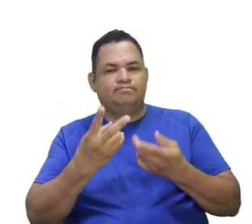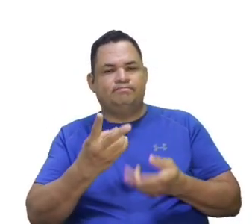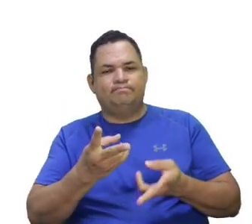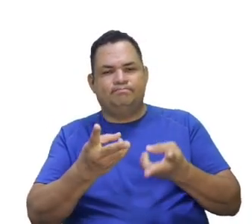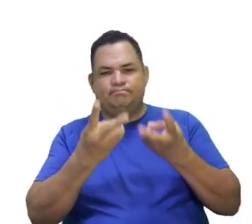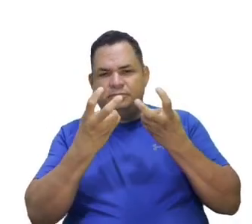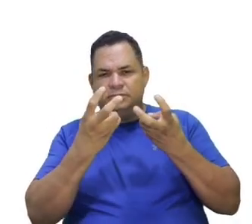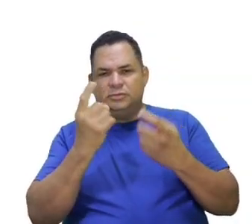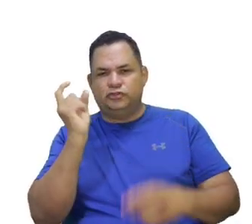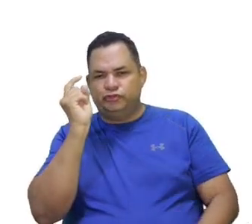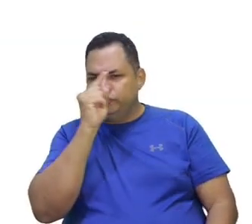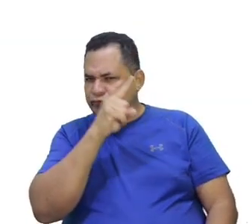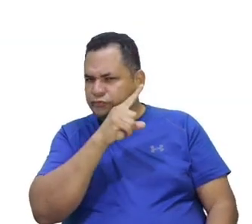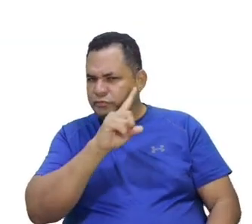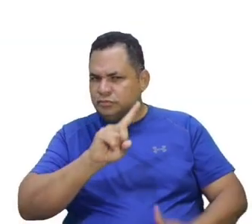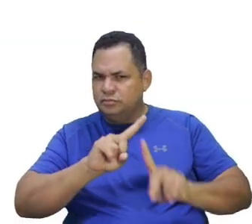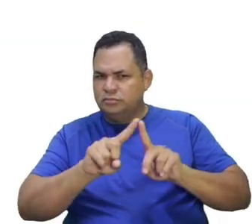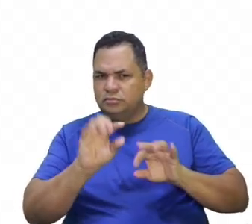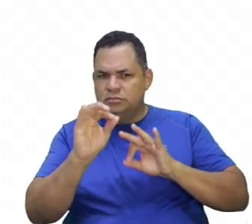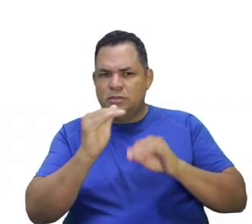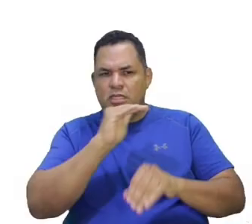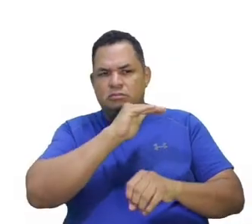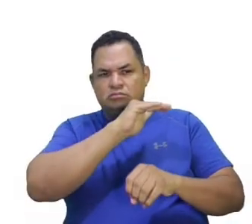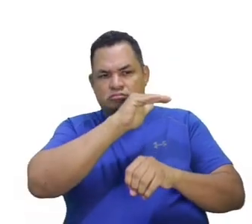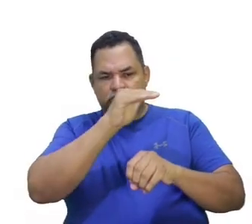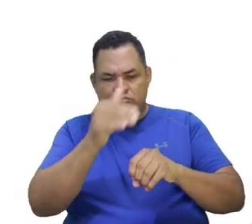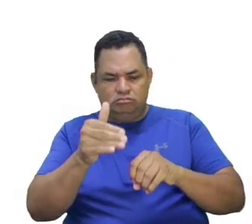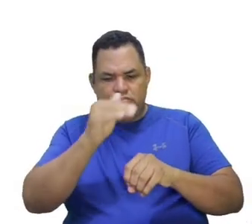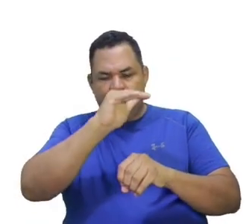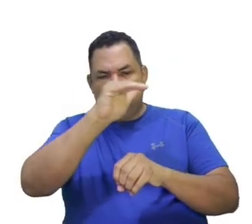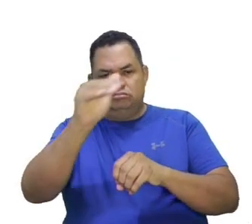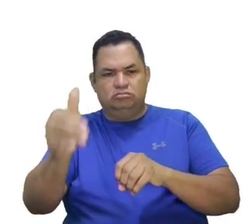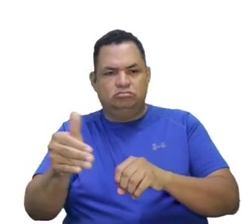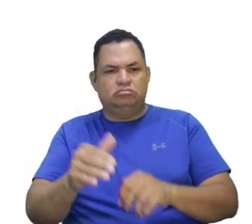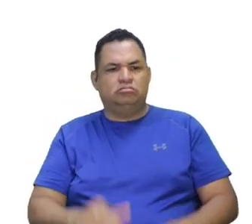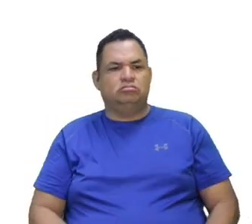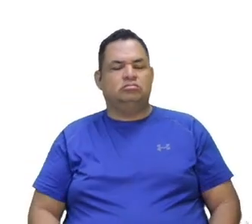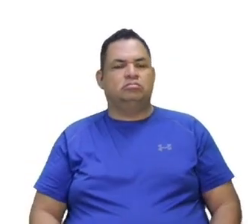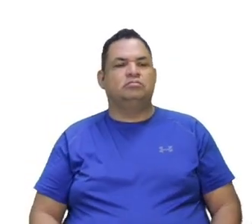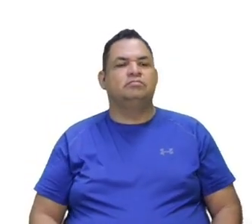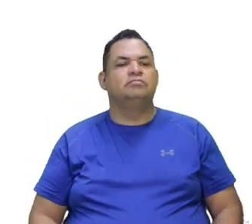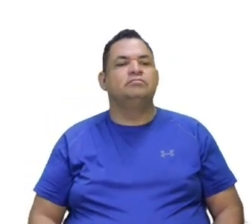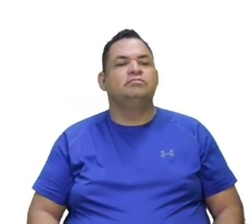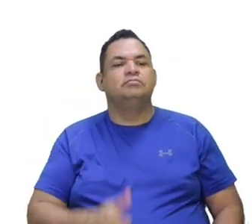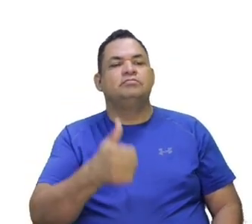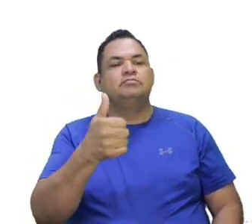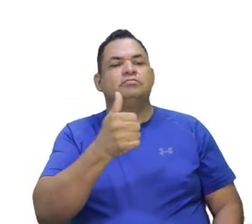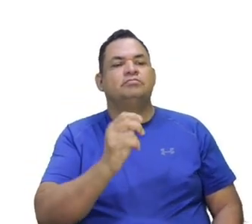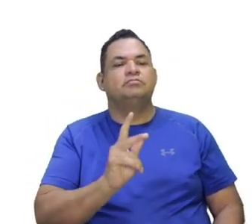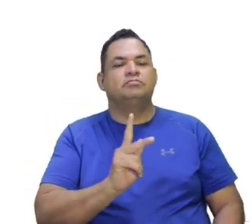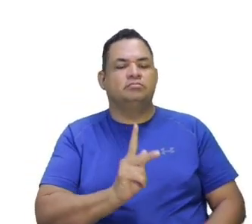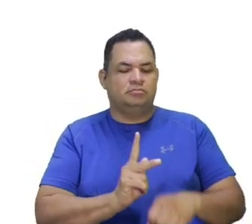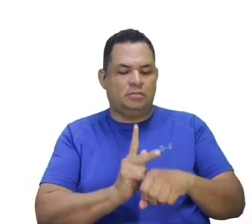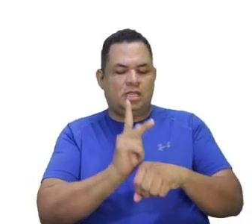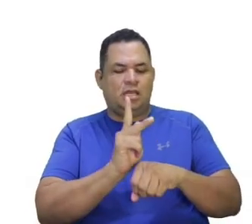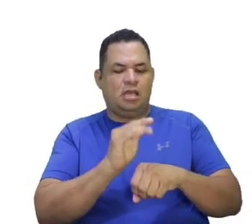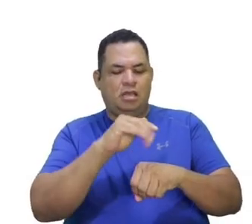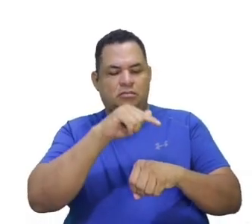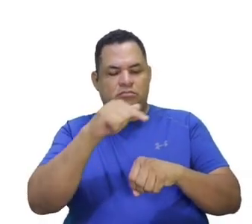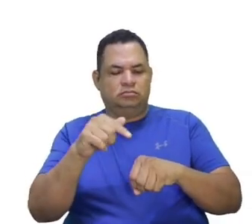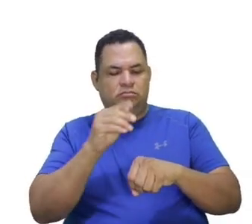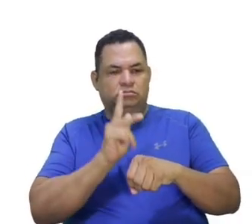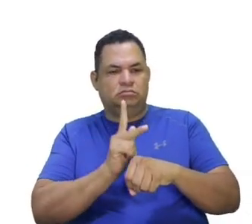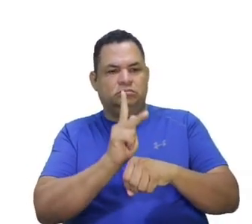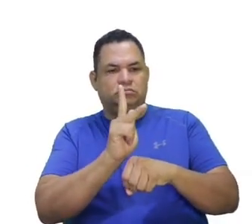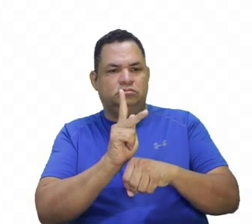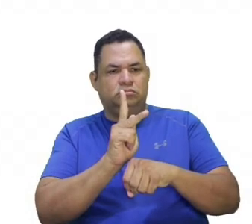para você identificar. Então, nós vamos colocar em camadas. Vamos lá. Qual é a primeira camada? É a camada K, que é essa